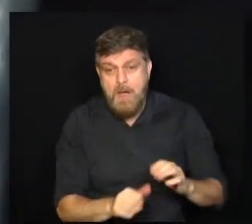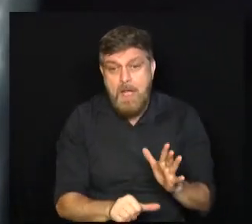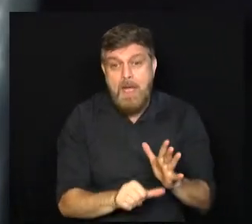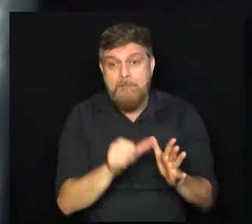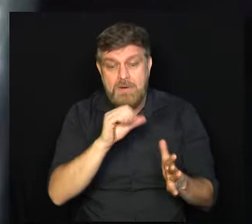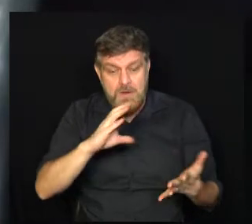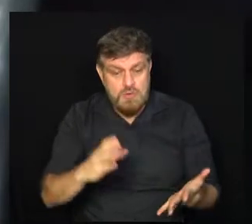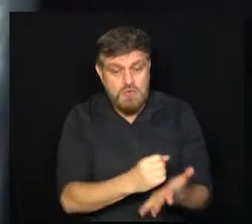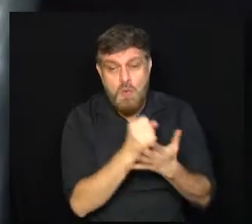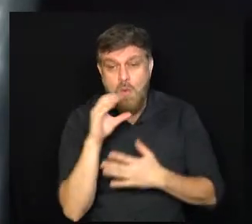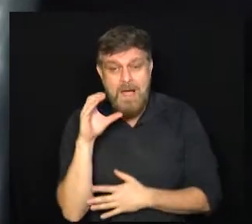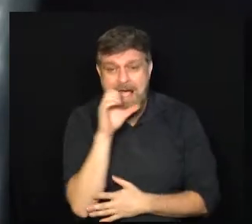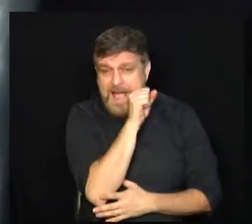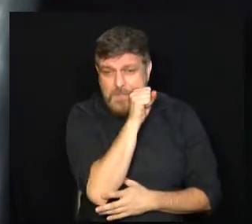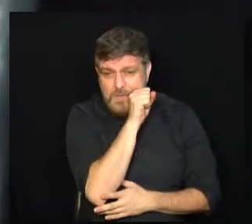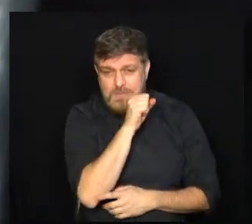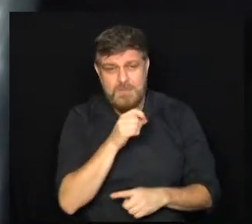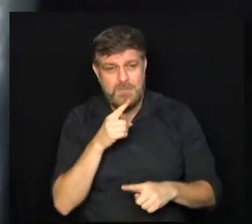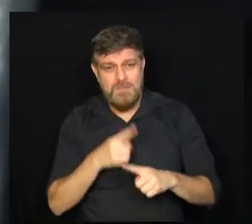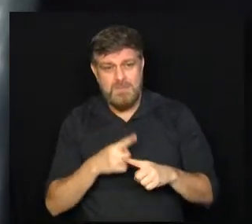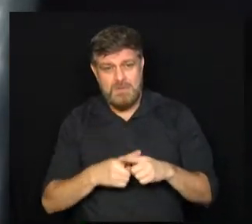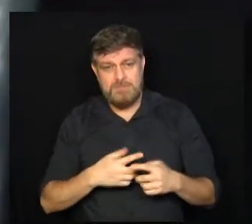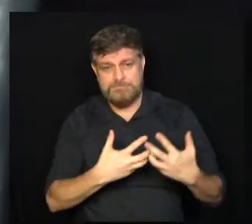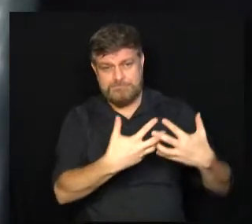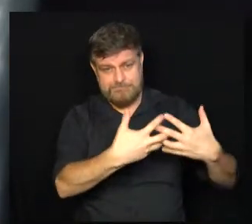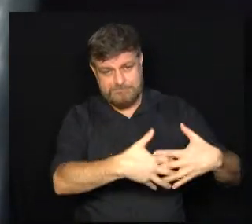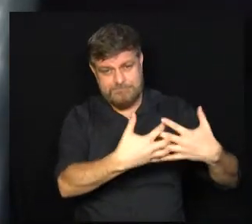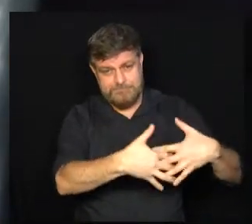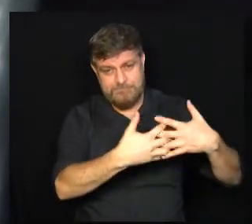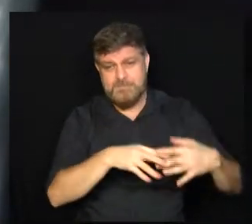né? Porque aí efetivamente a gente tem que